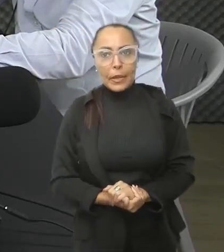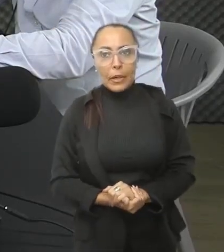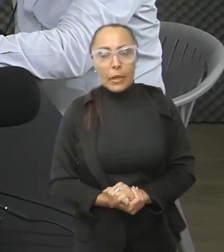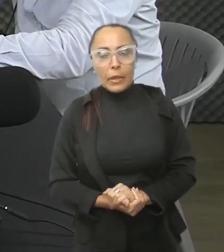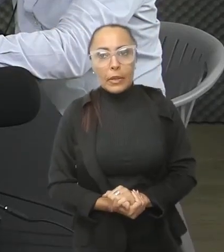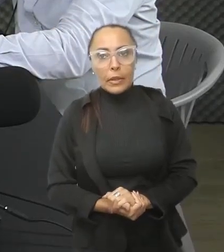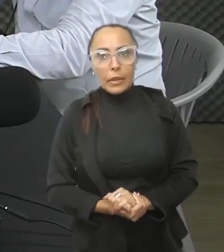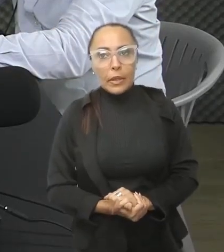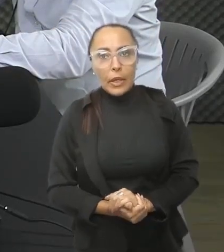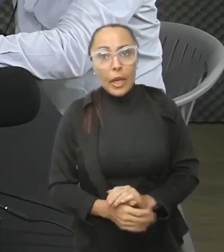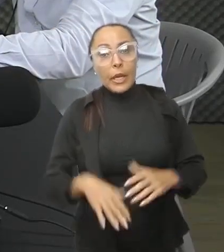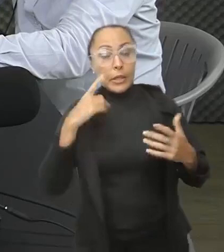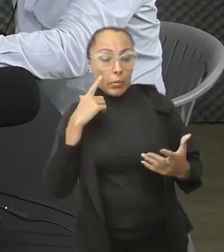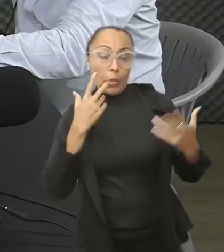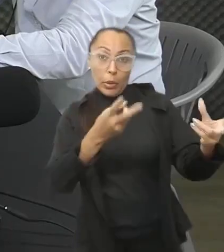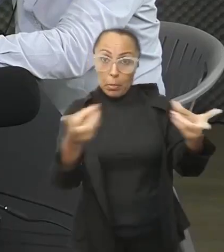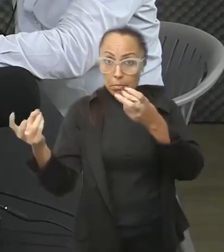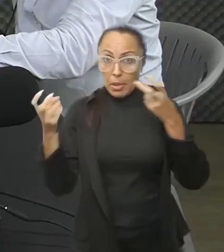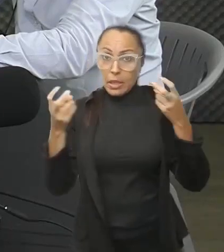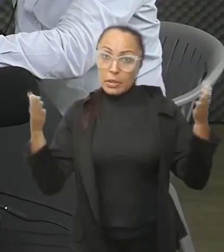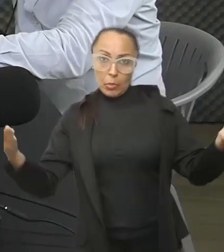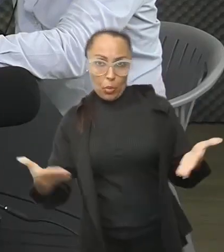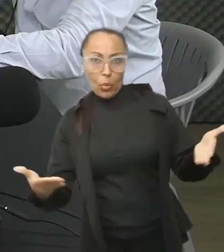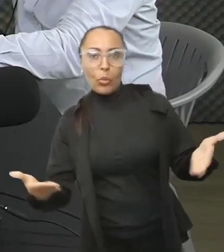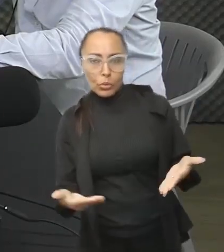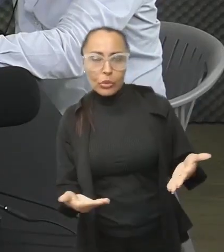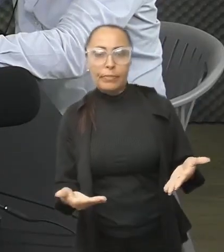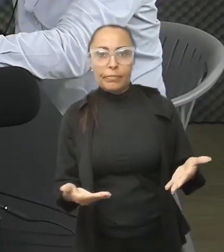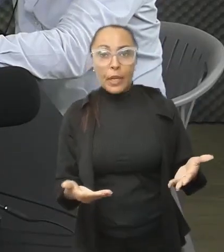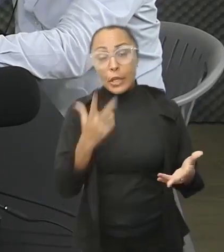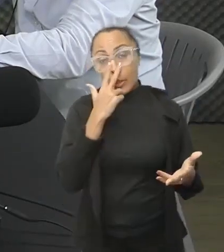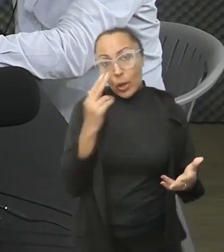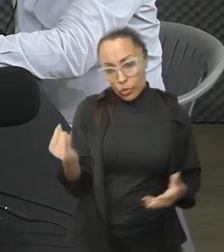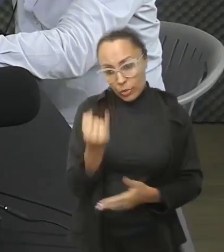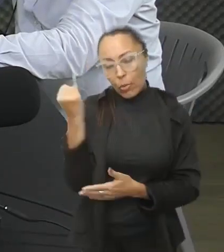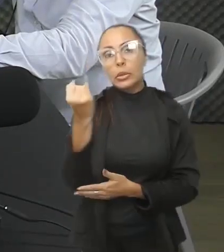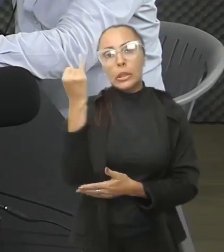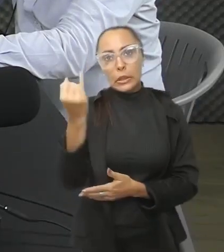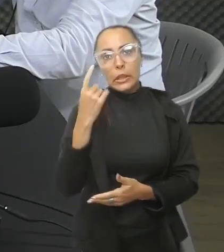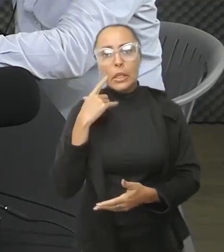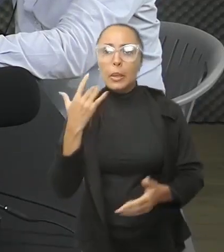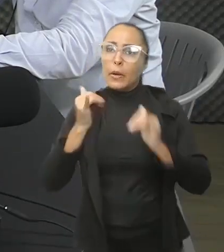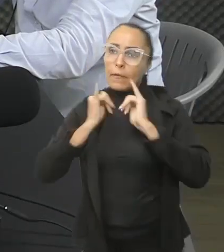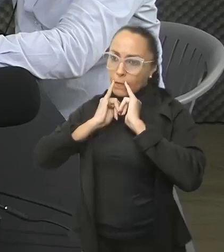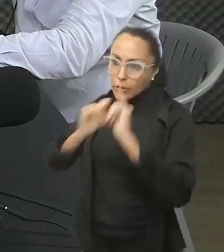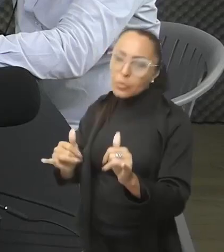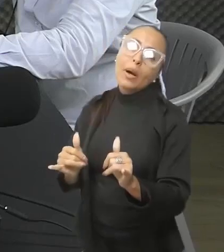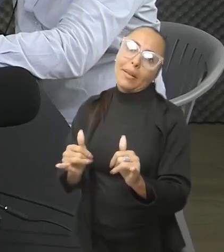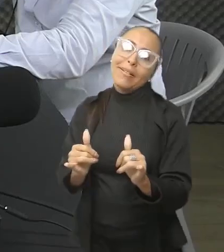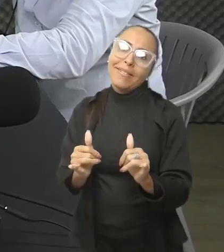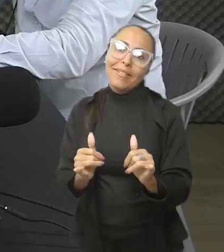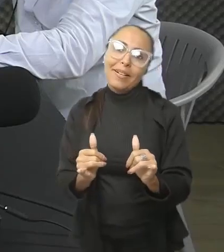breve... É o que eu identifico hoje, Regis, que eu acho que é importante ser externado para toda a